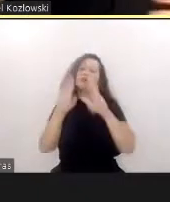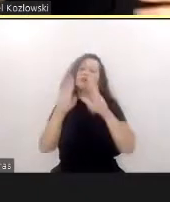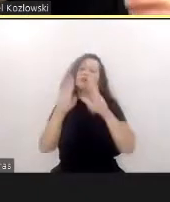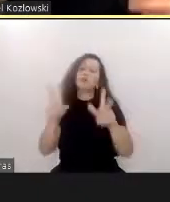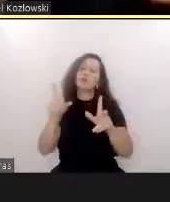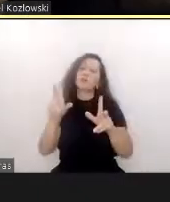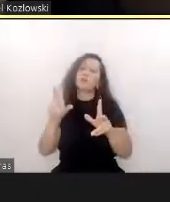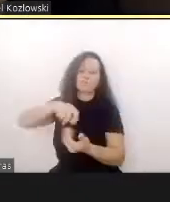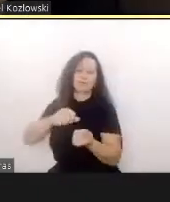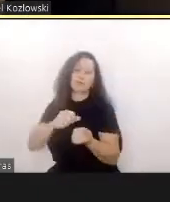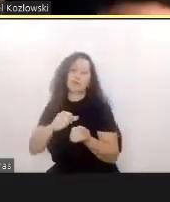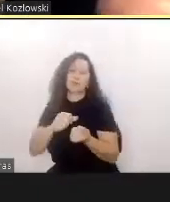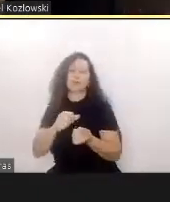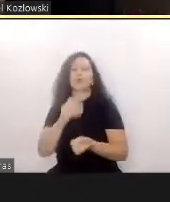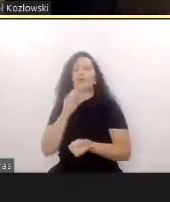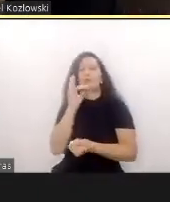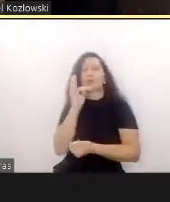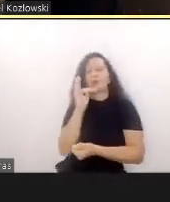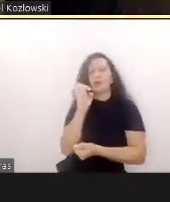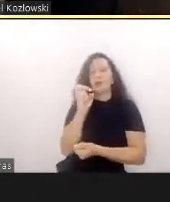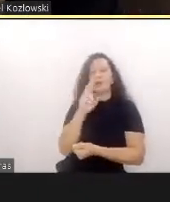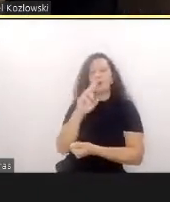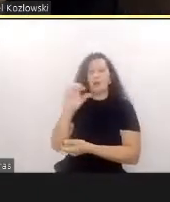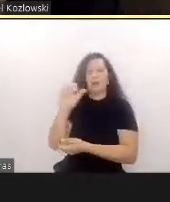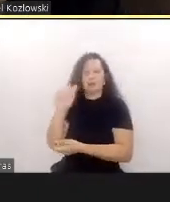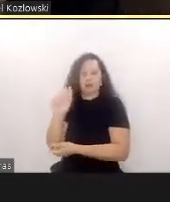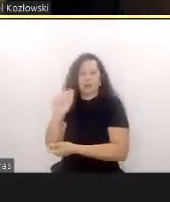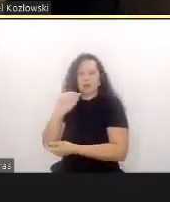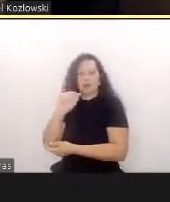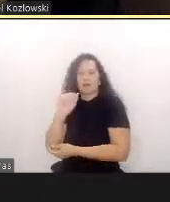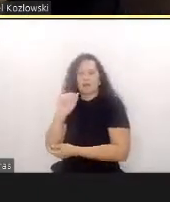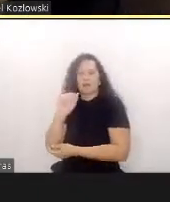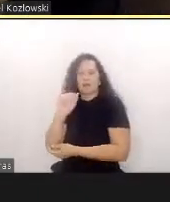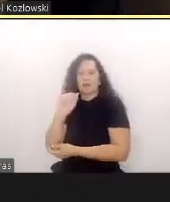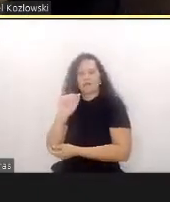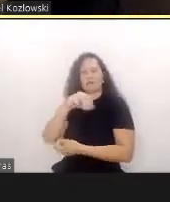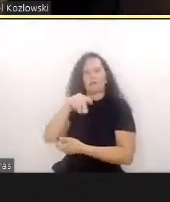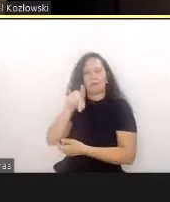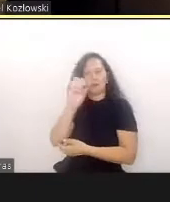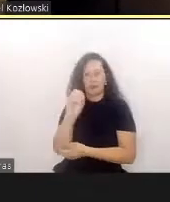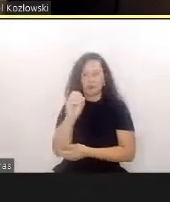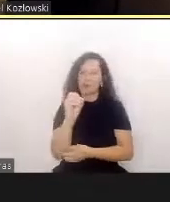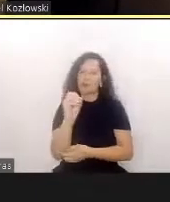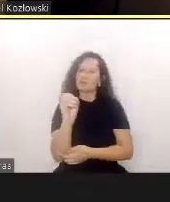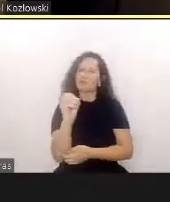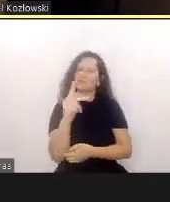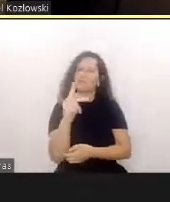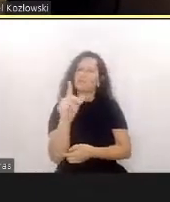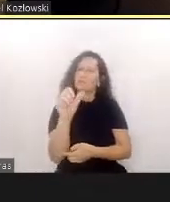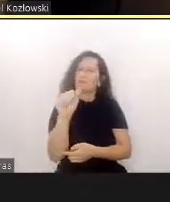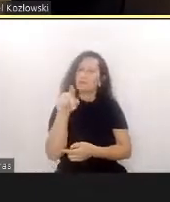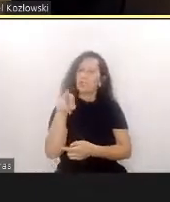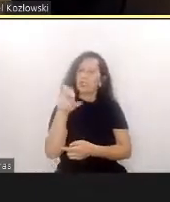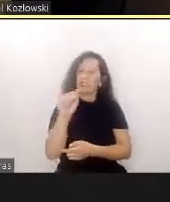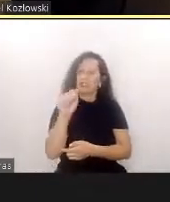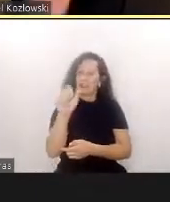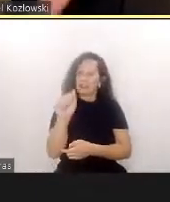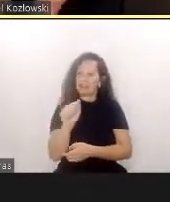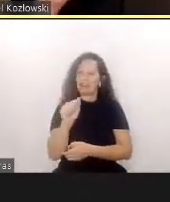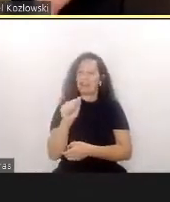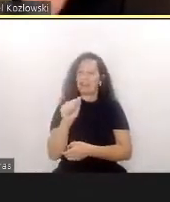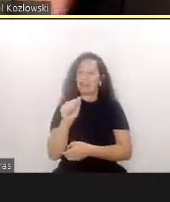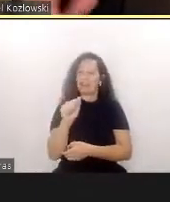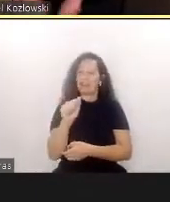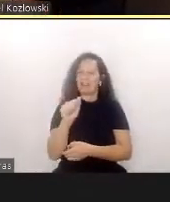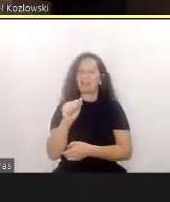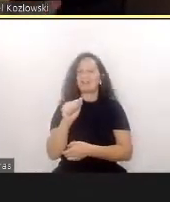ecumene, mundialização, antropoceno? Às vezes pode parecer que isso é um pedantismo, mas não é. Apesar de no dia